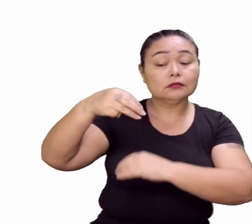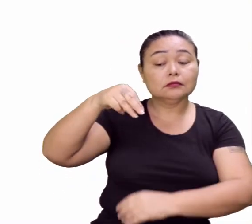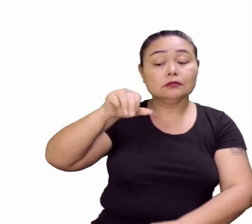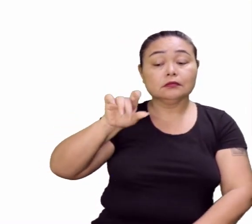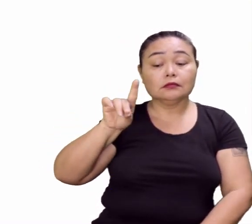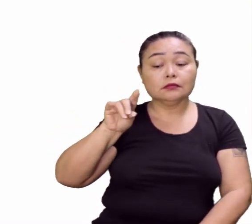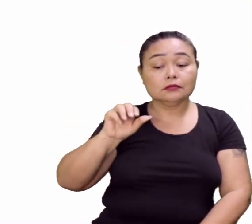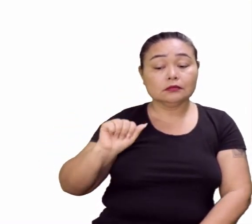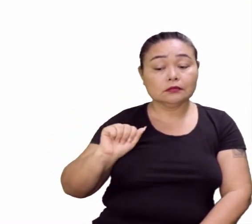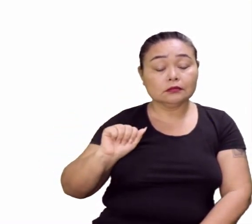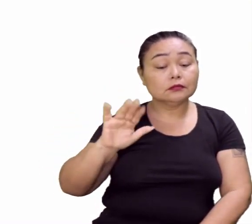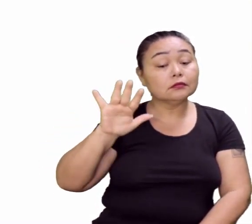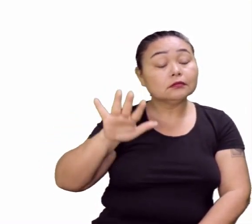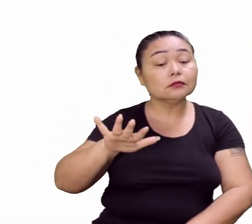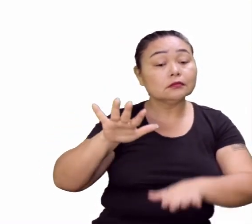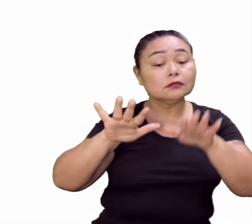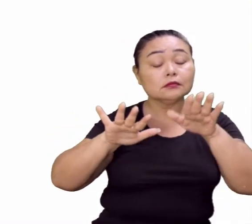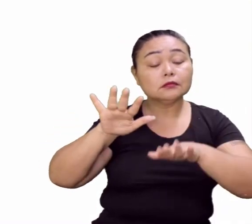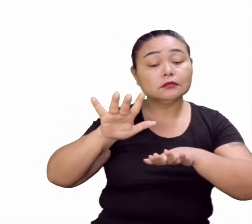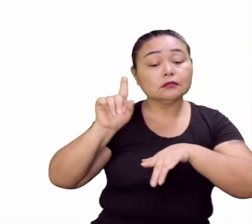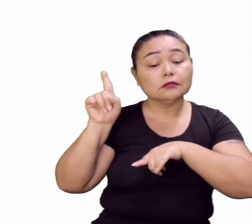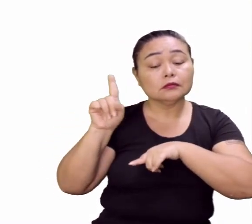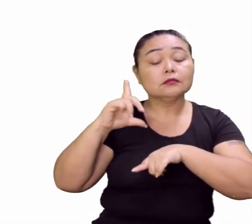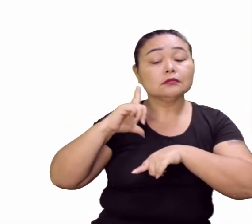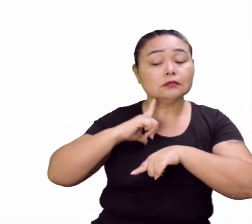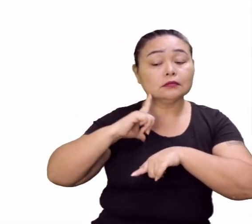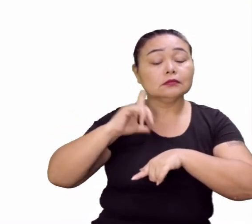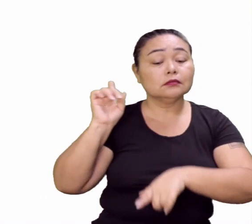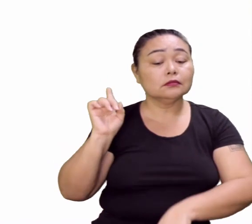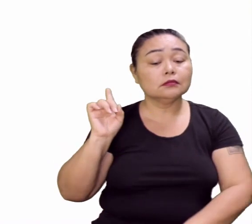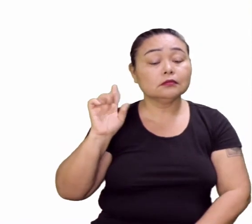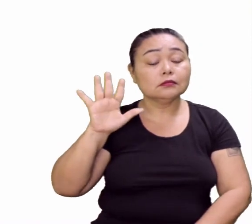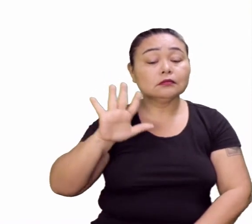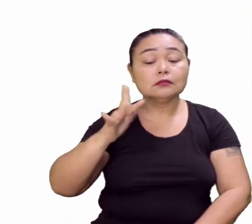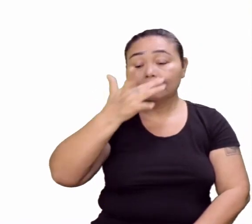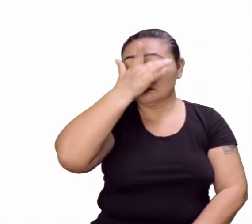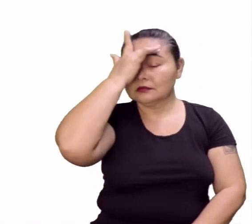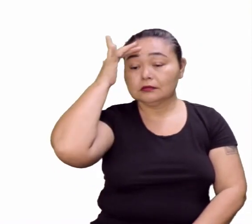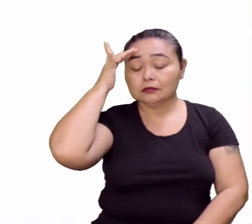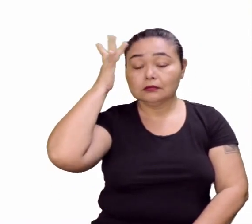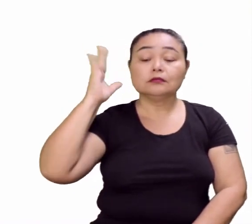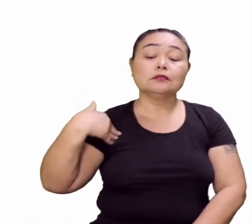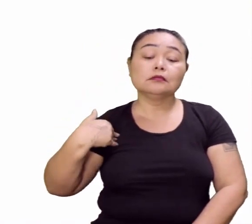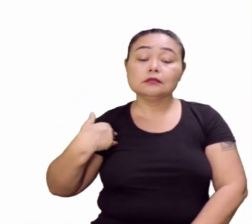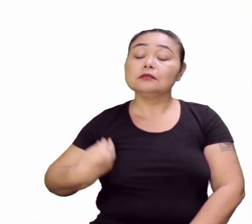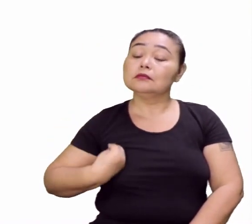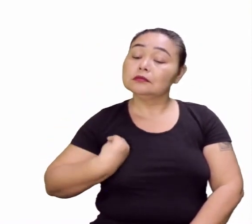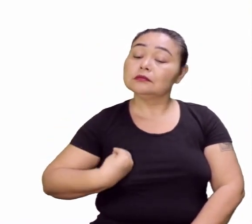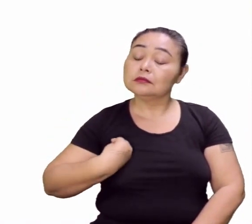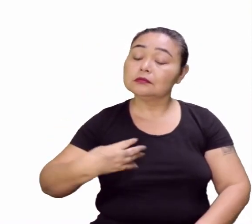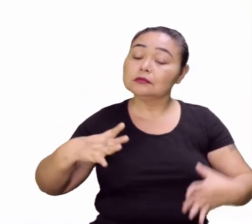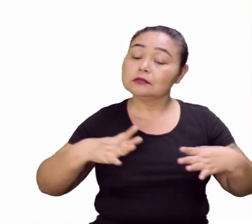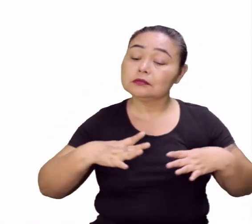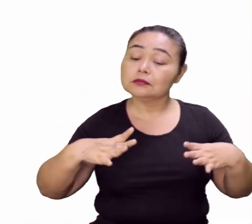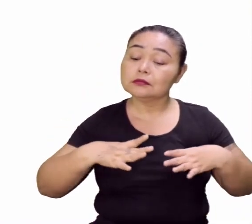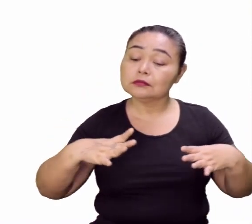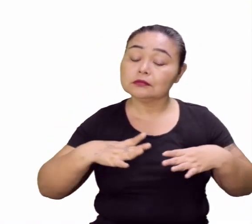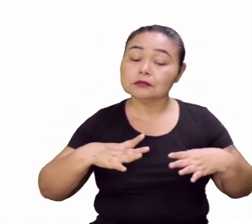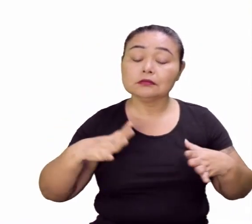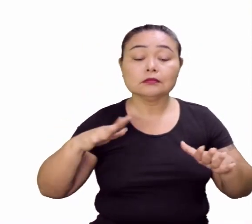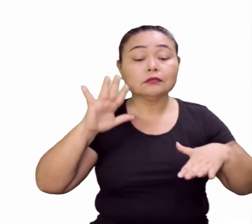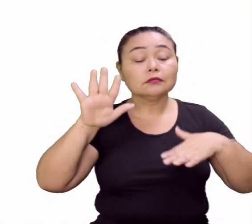a gente ter uma noção que elas sempre existiram e as pessoas já viviam em cidades. Geralmente